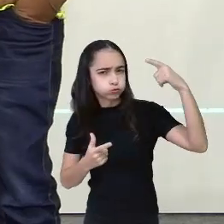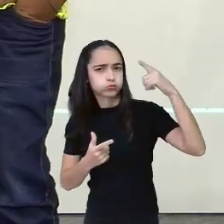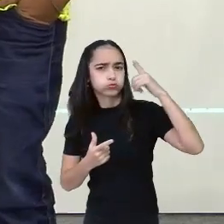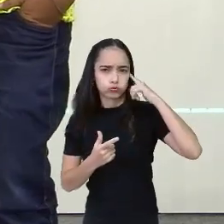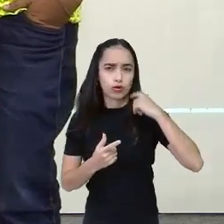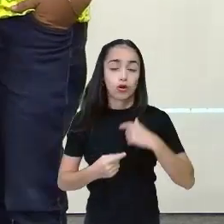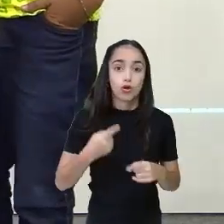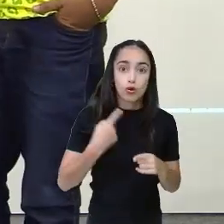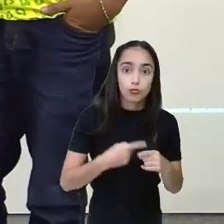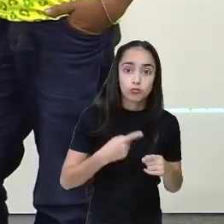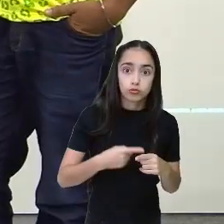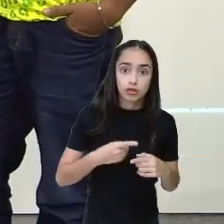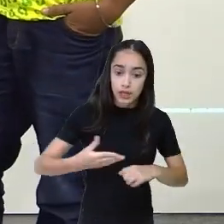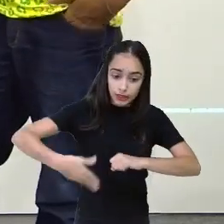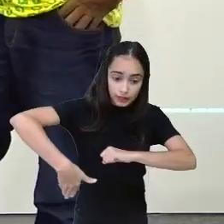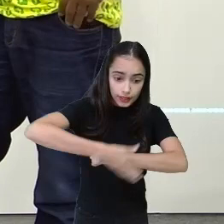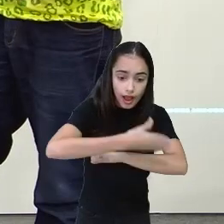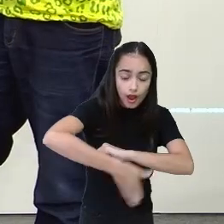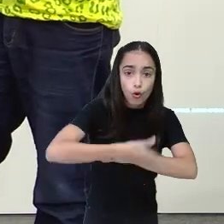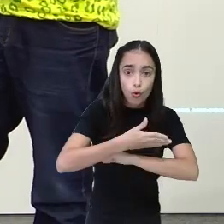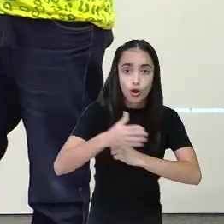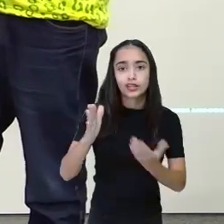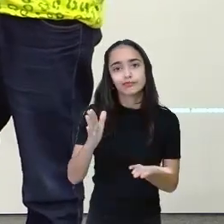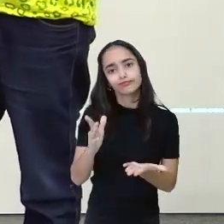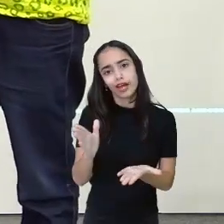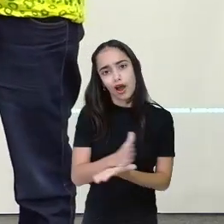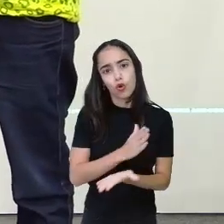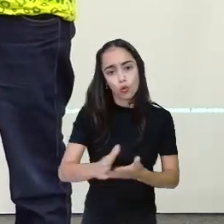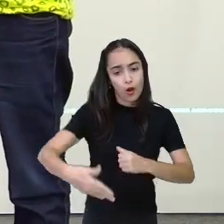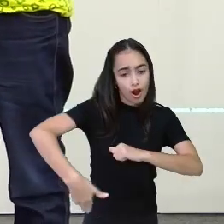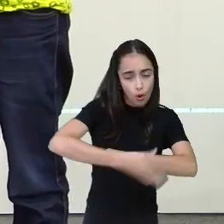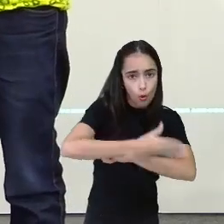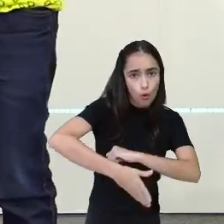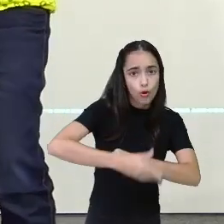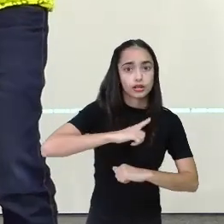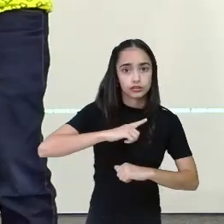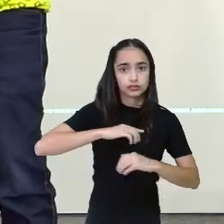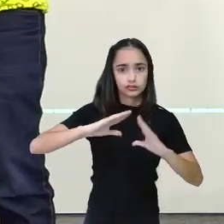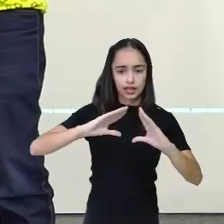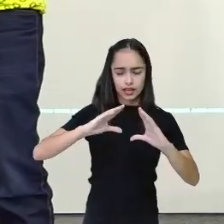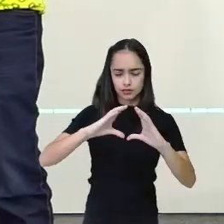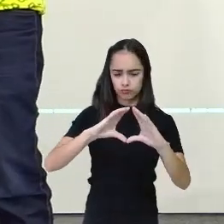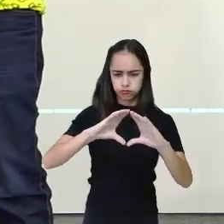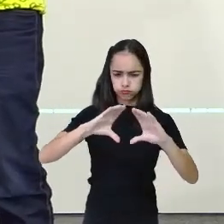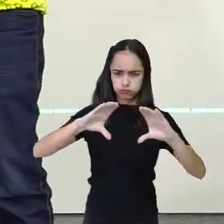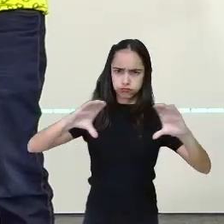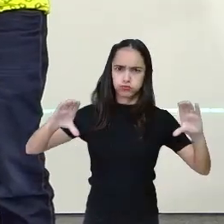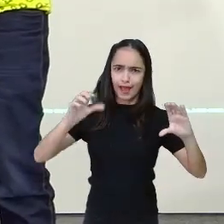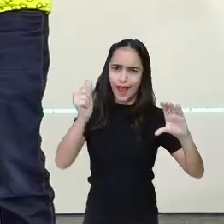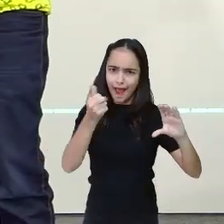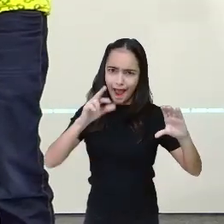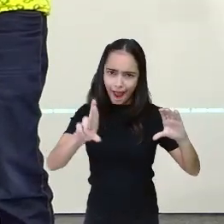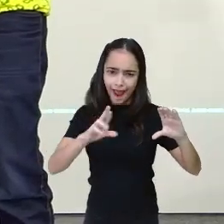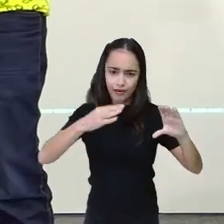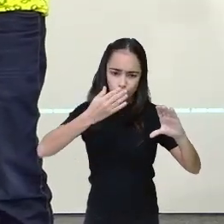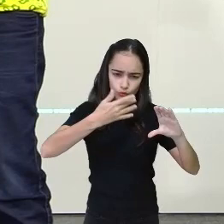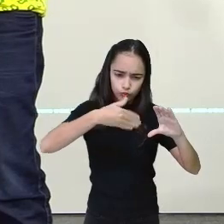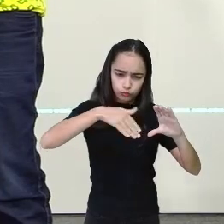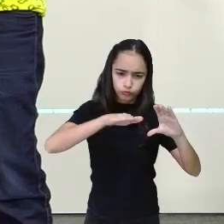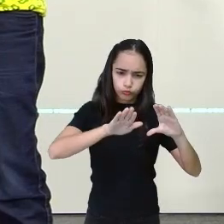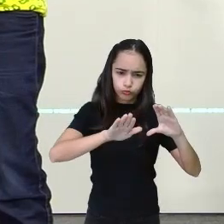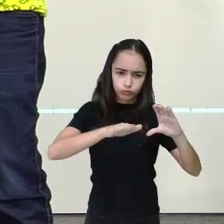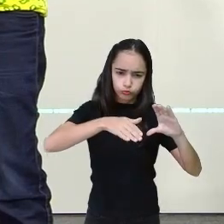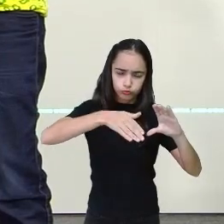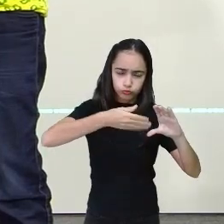estão equipados com ar-condicionado e para você ver o quanto está quente. Algumas seleções estão sofrendo com isso. Mas assim, e